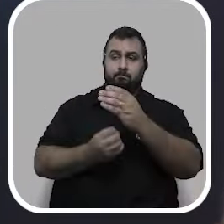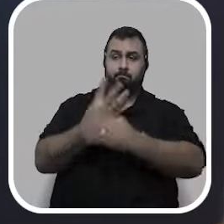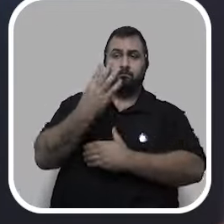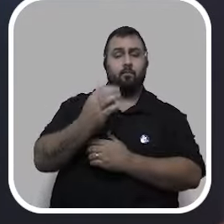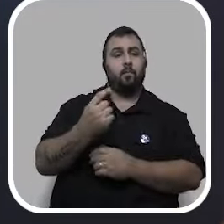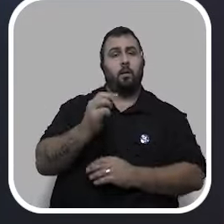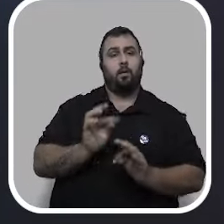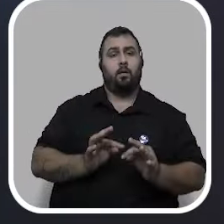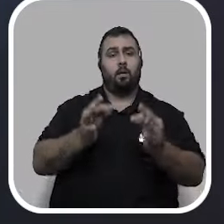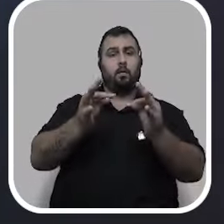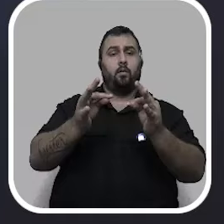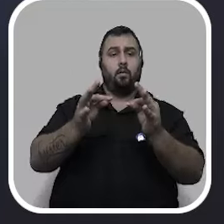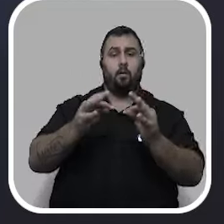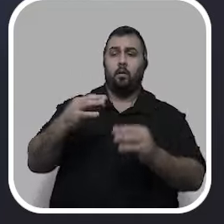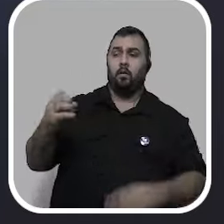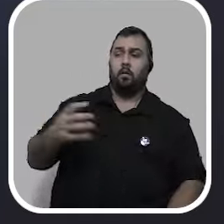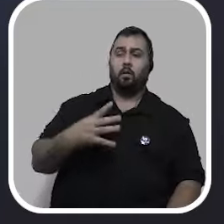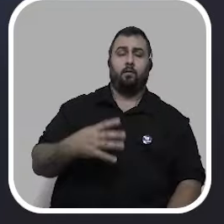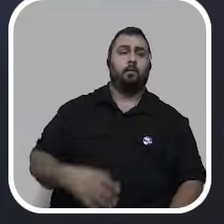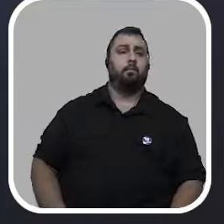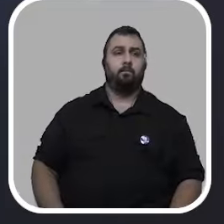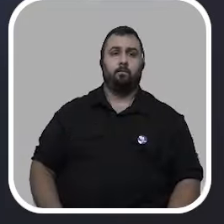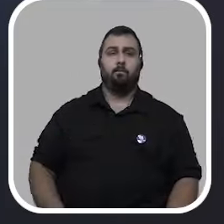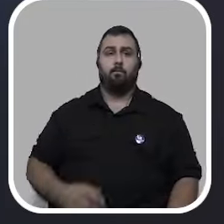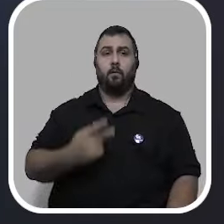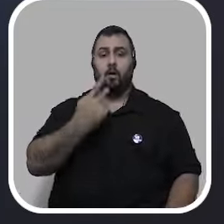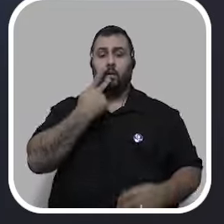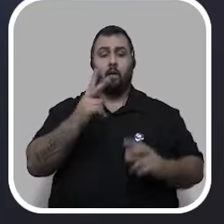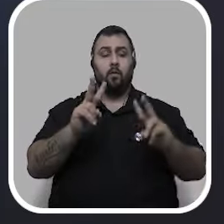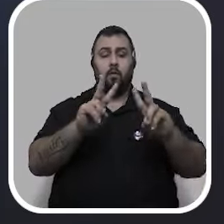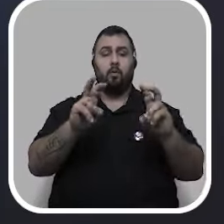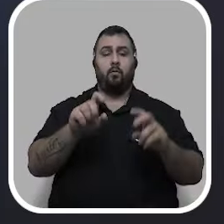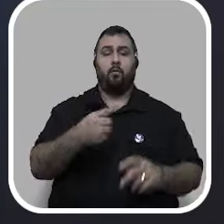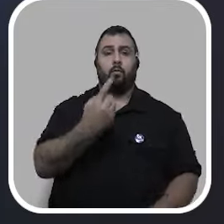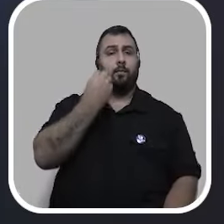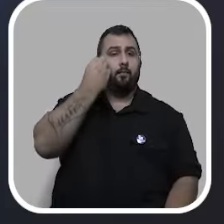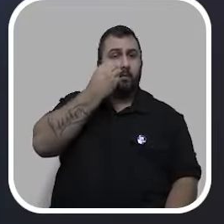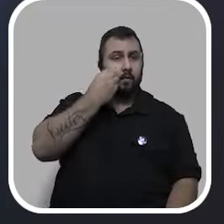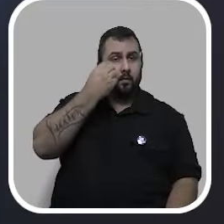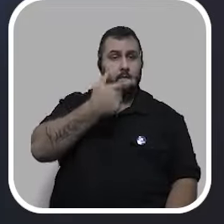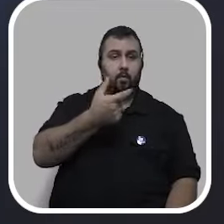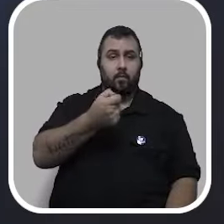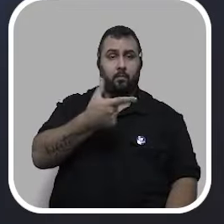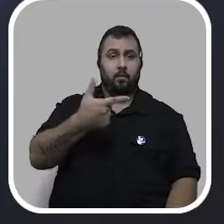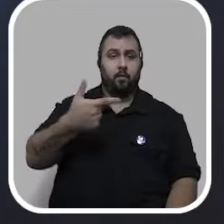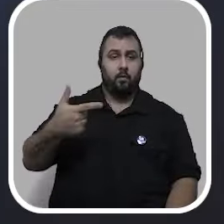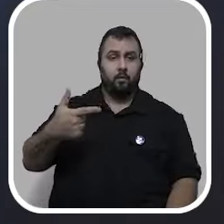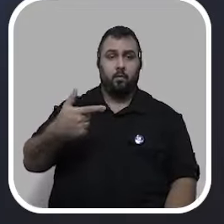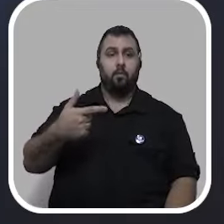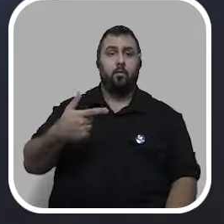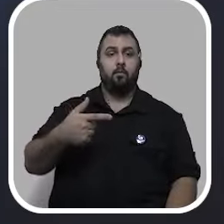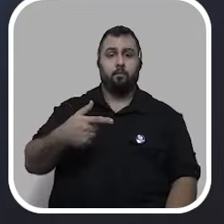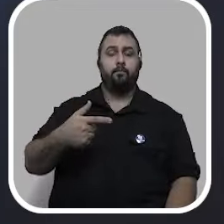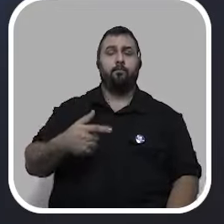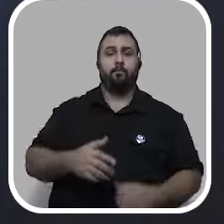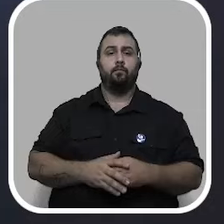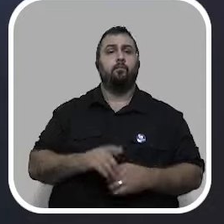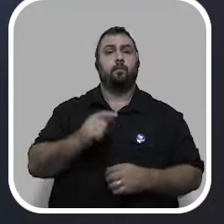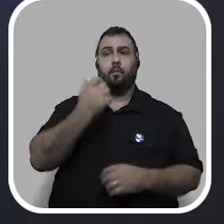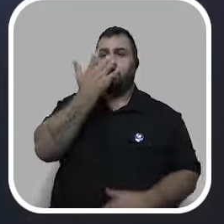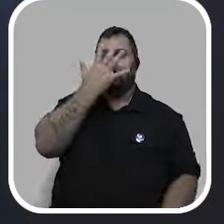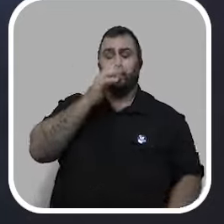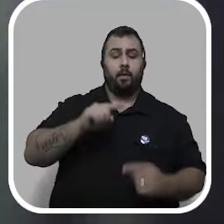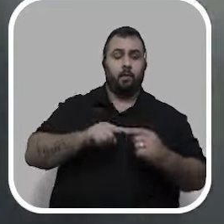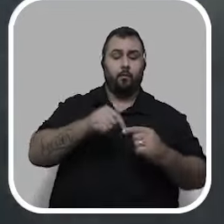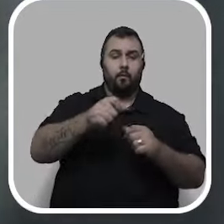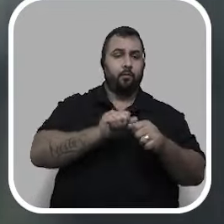eh eu gosto muito de falar sobre uma experiência que a gente teve no carnaval de 2022 que foi um carnaval pós-pandêmico